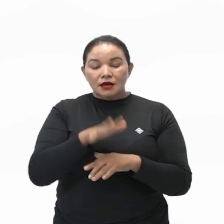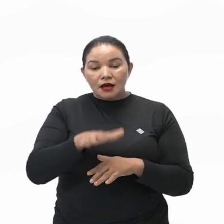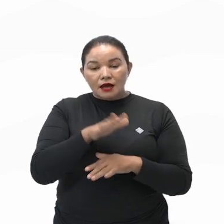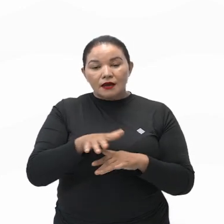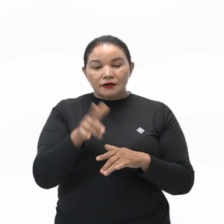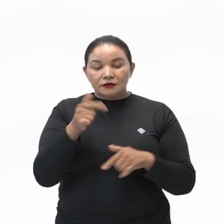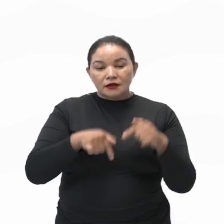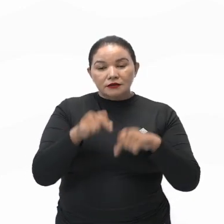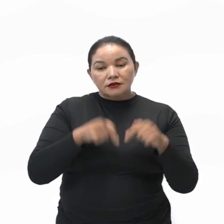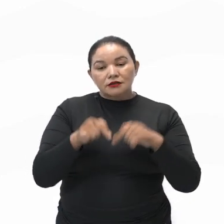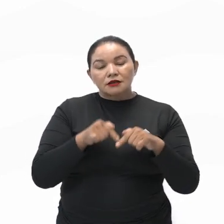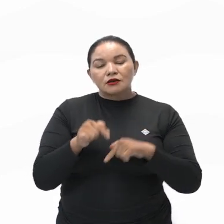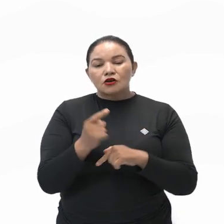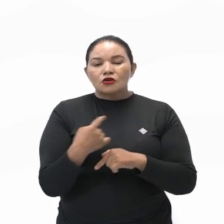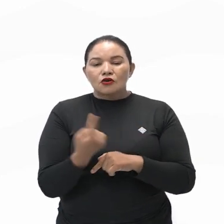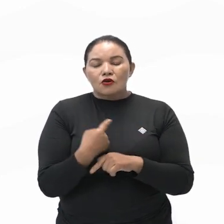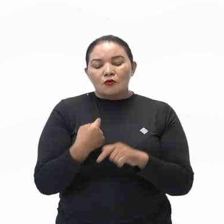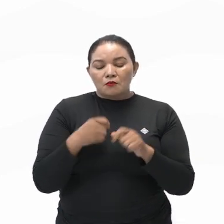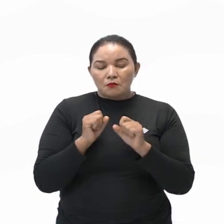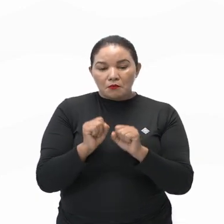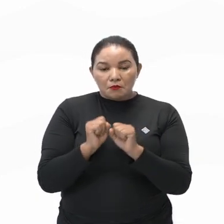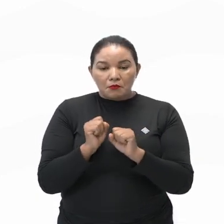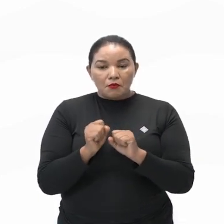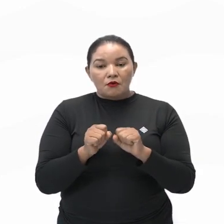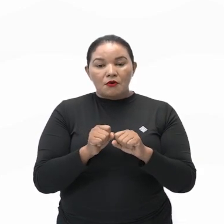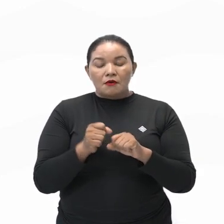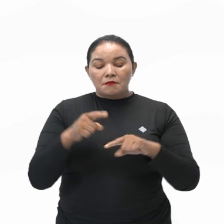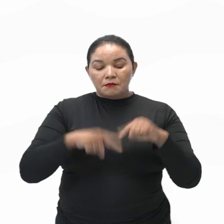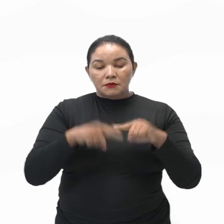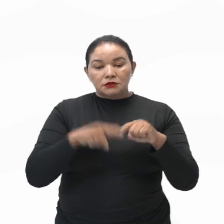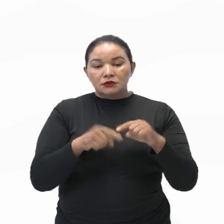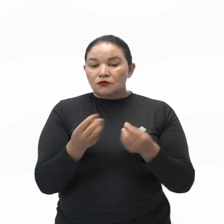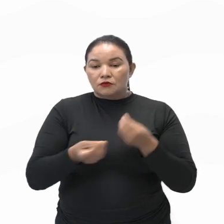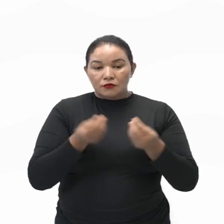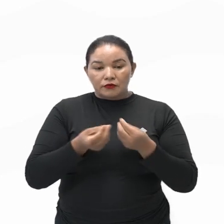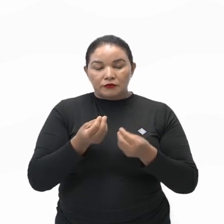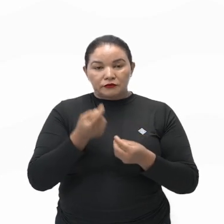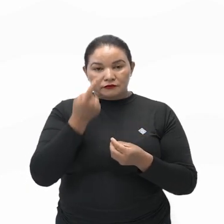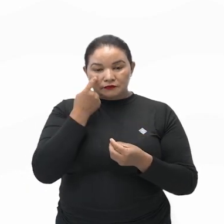como é que a gente pode tratar desses materiais. Dê uma olhada.